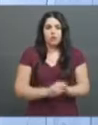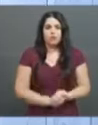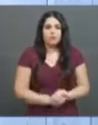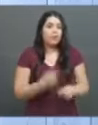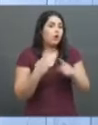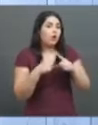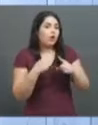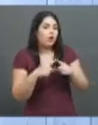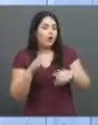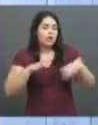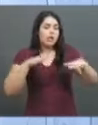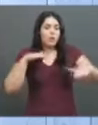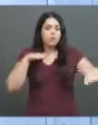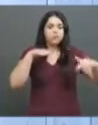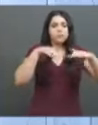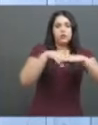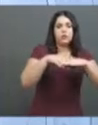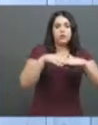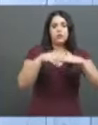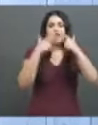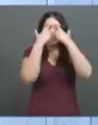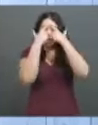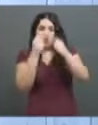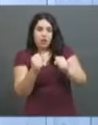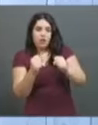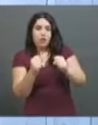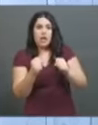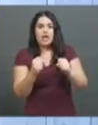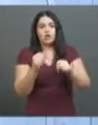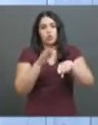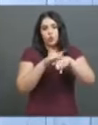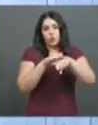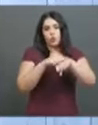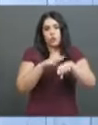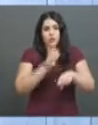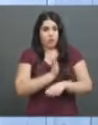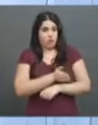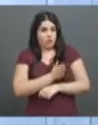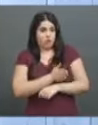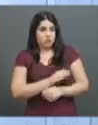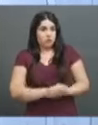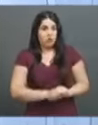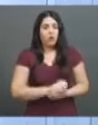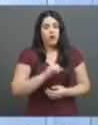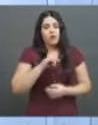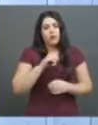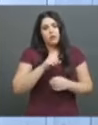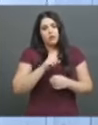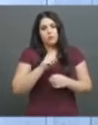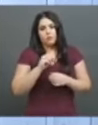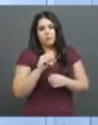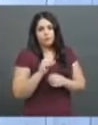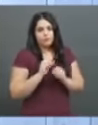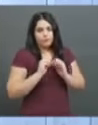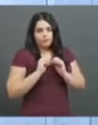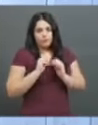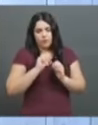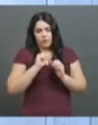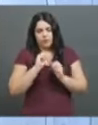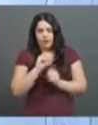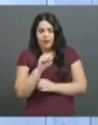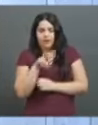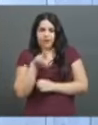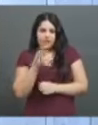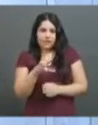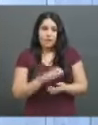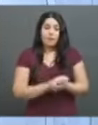são acidentes de trânsito, violência, doenças cardiovasculares e infartos. Mas nós vamos mostrar agora um